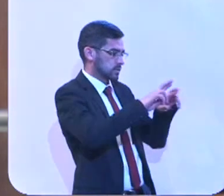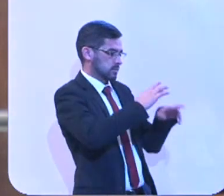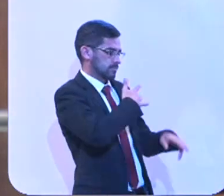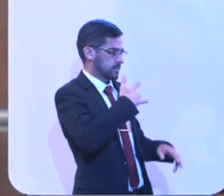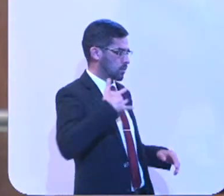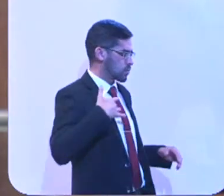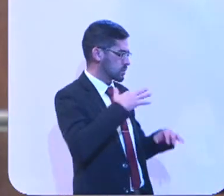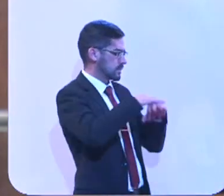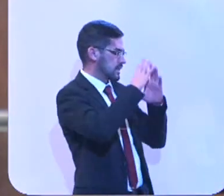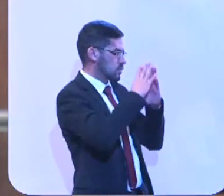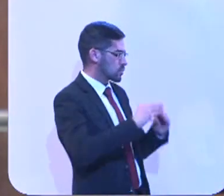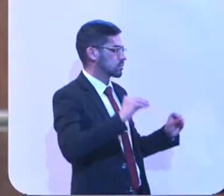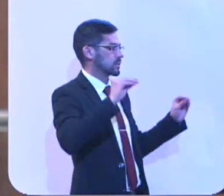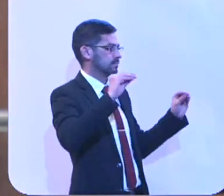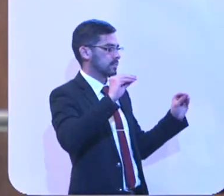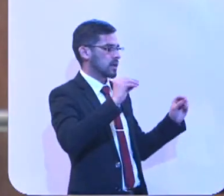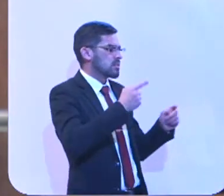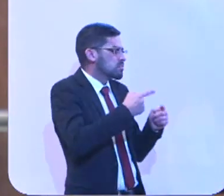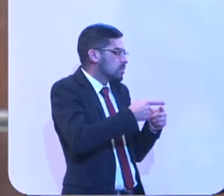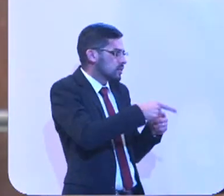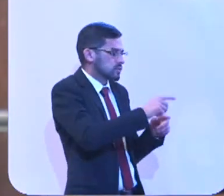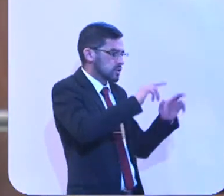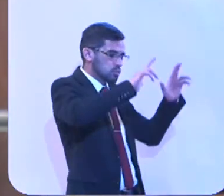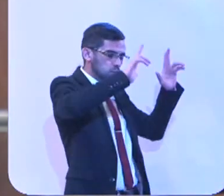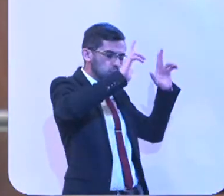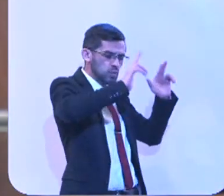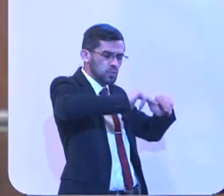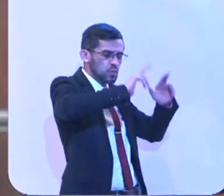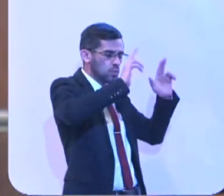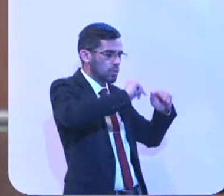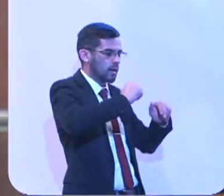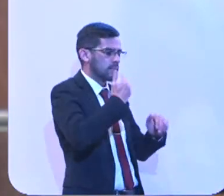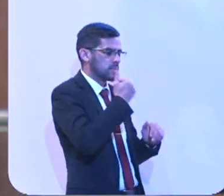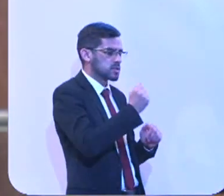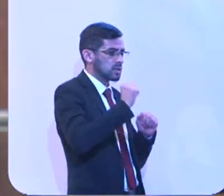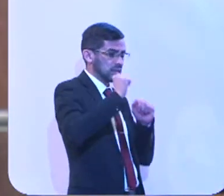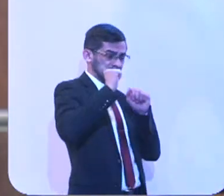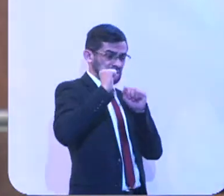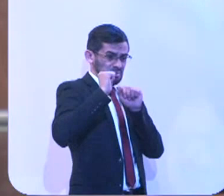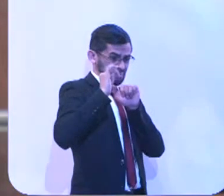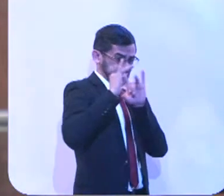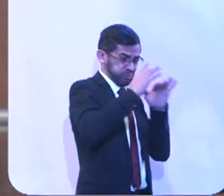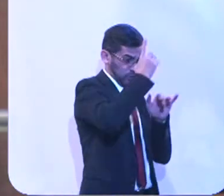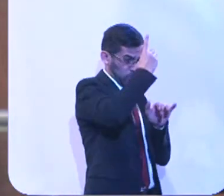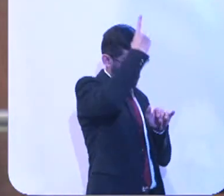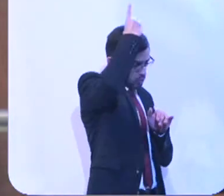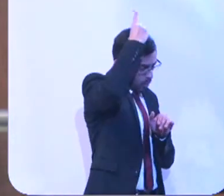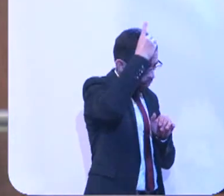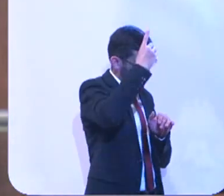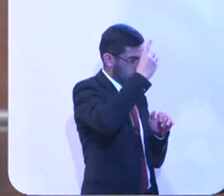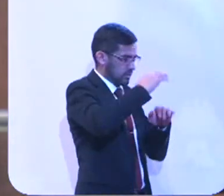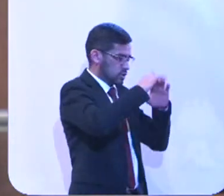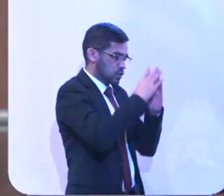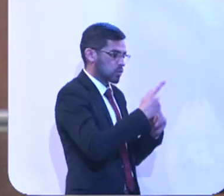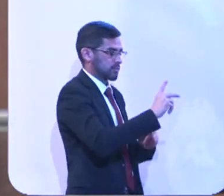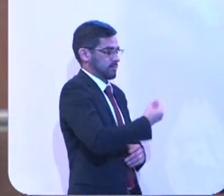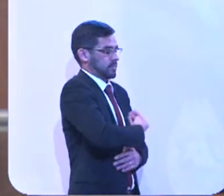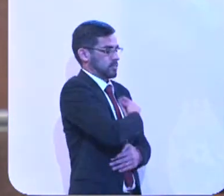saúde. Por que que você nunca pediu que eu derramasse o dom de curar sobre a sua